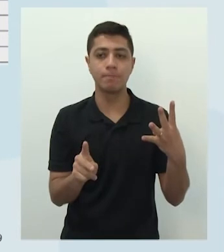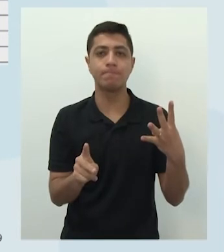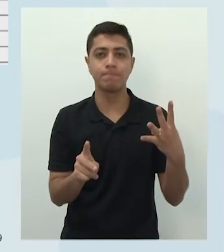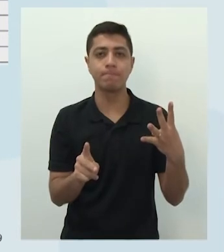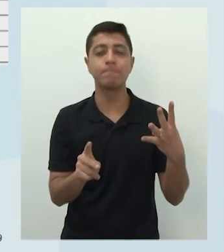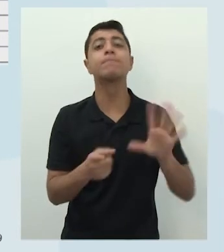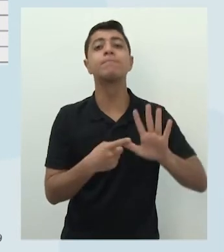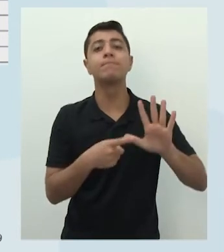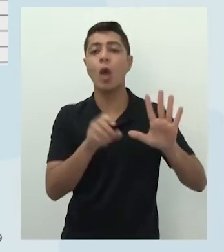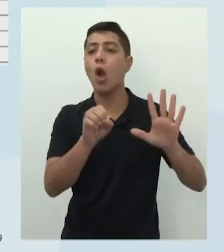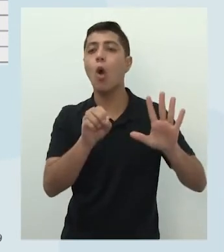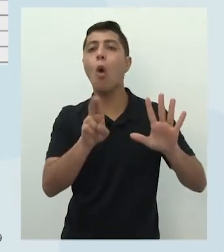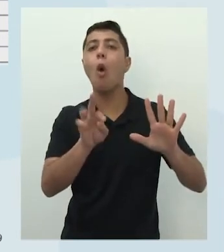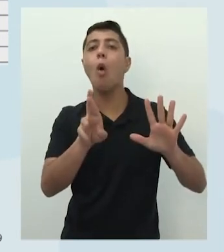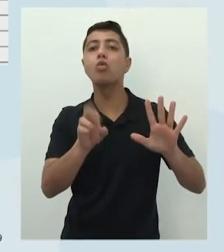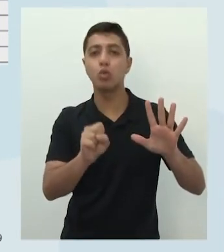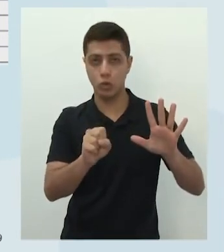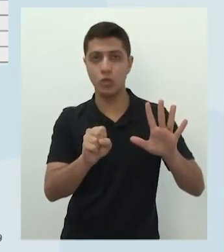mim. Vamos lá.